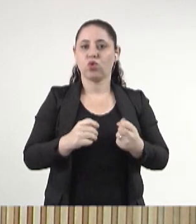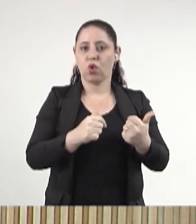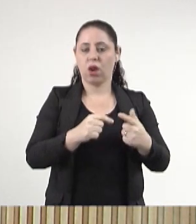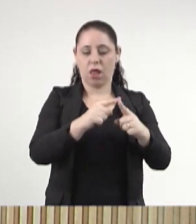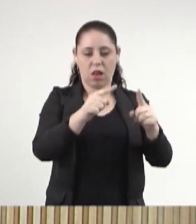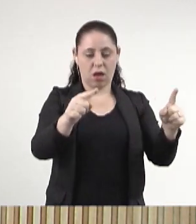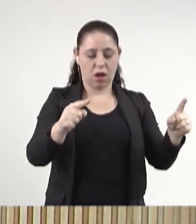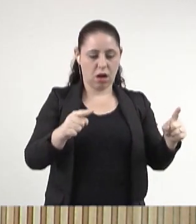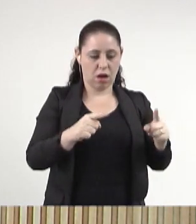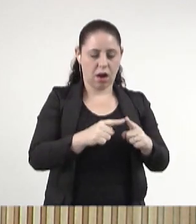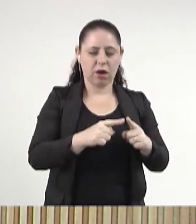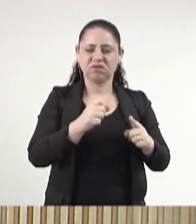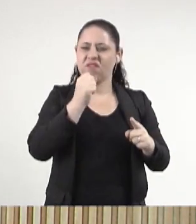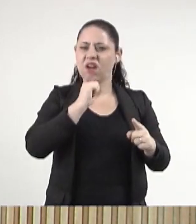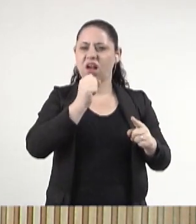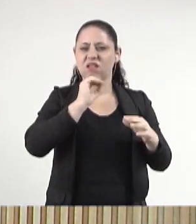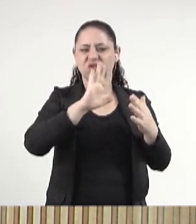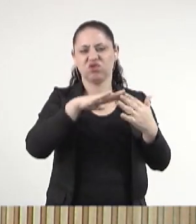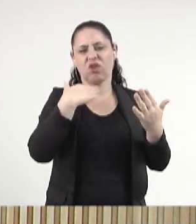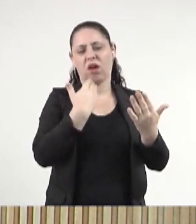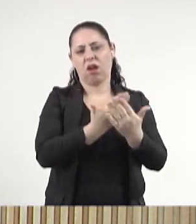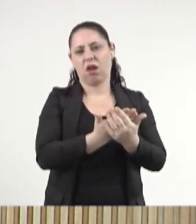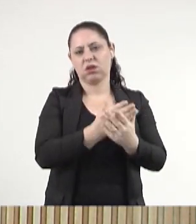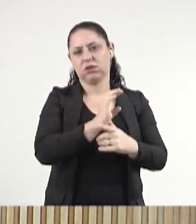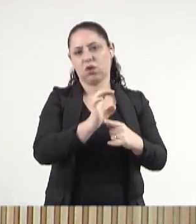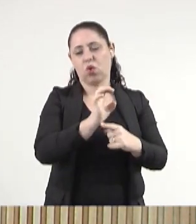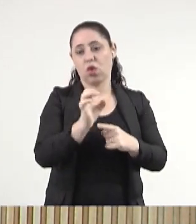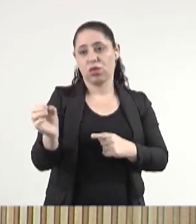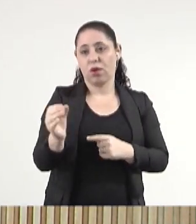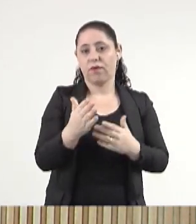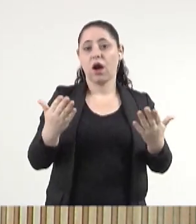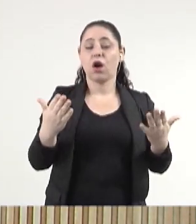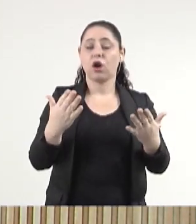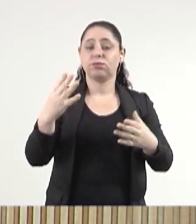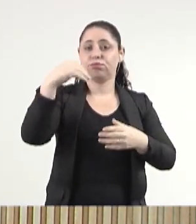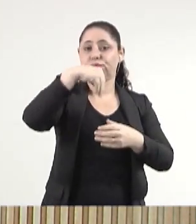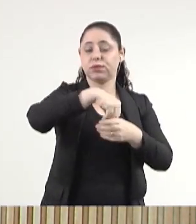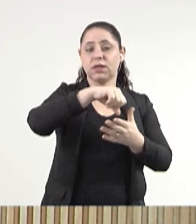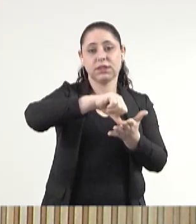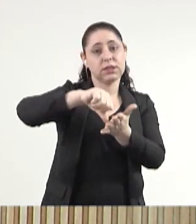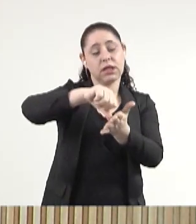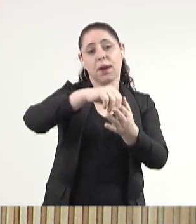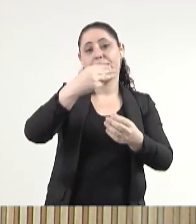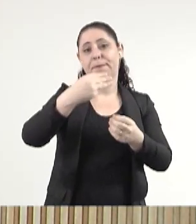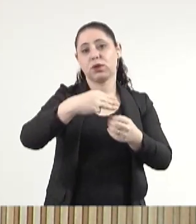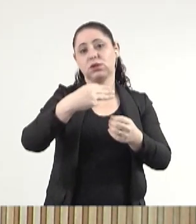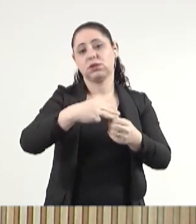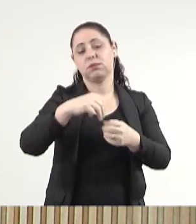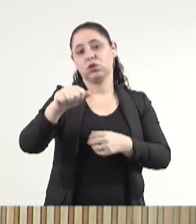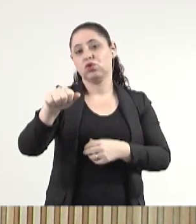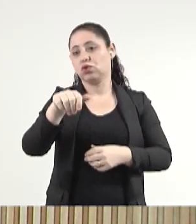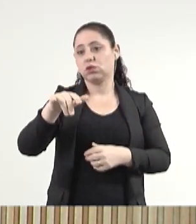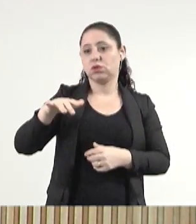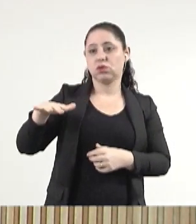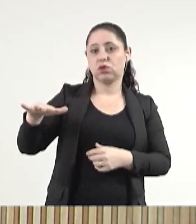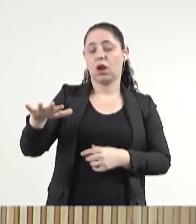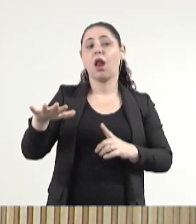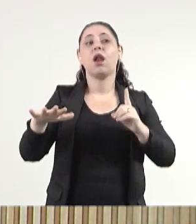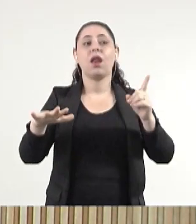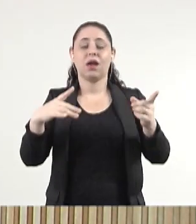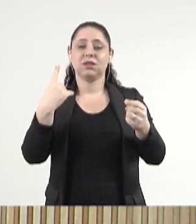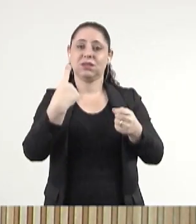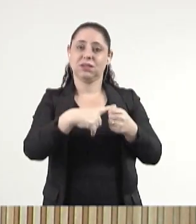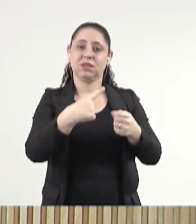do imóvel de uma antiga escola estadual para uma nova para a instalação da Secretaria Municipal de Assistência Social lá